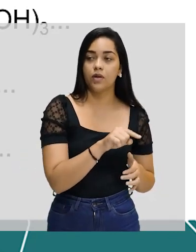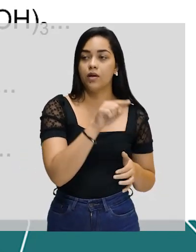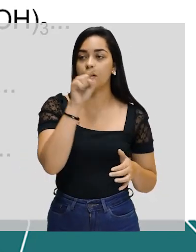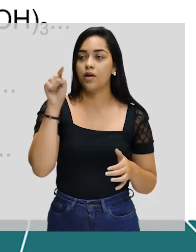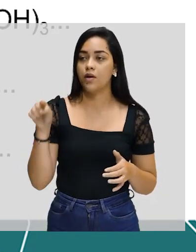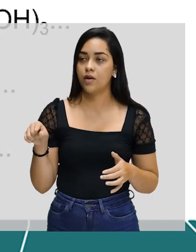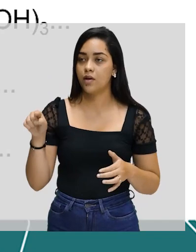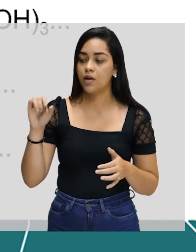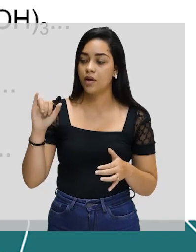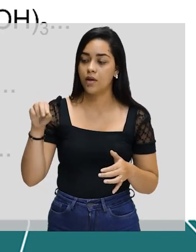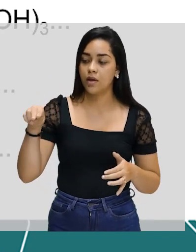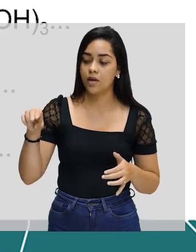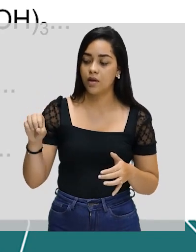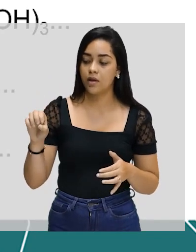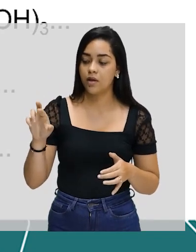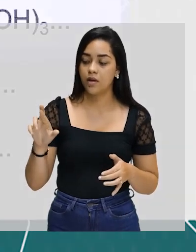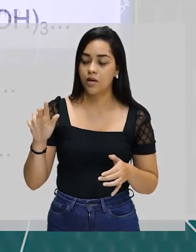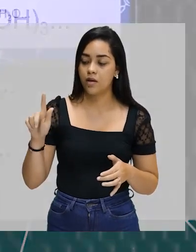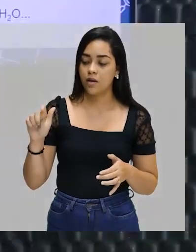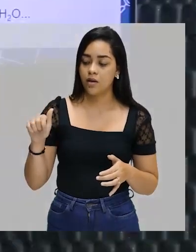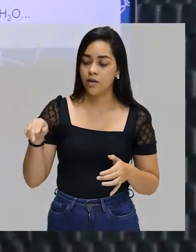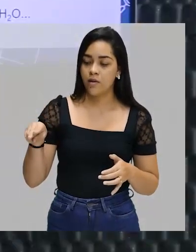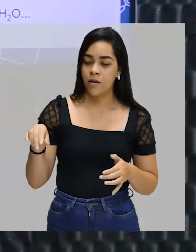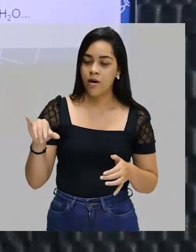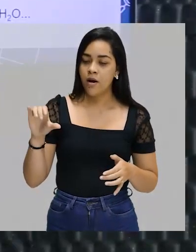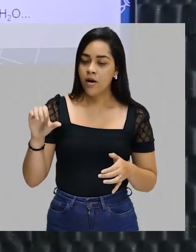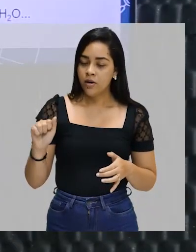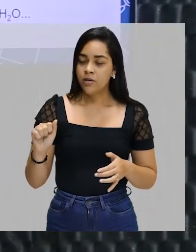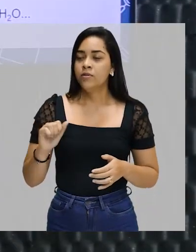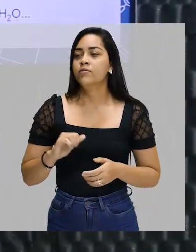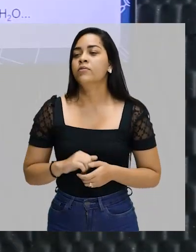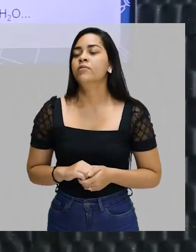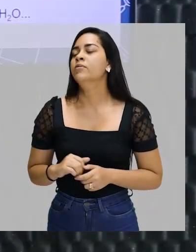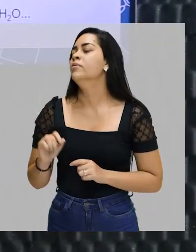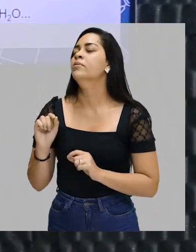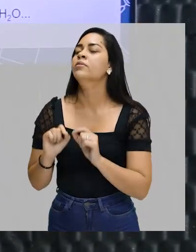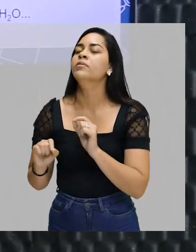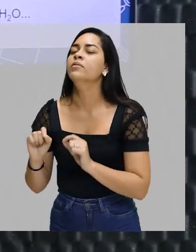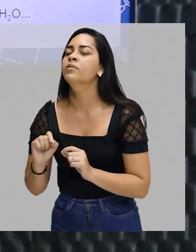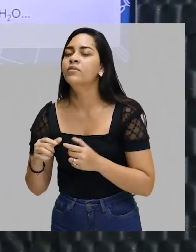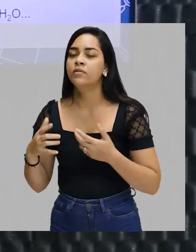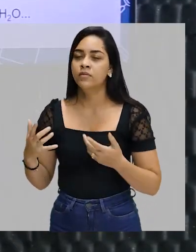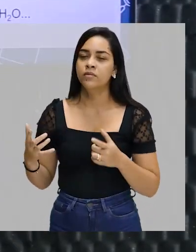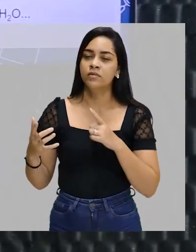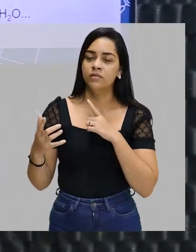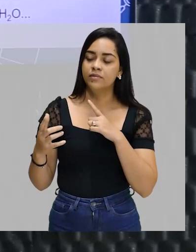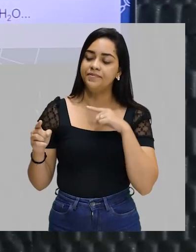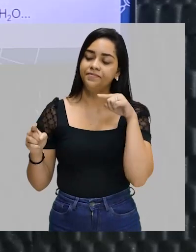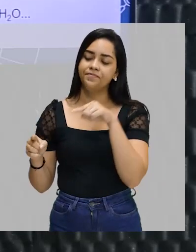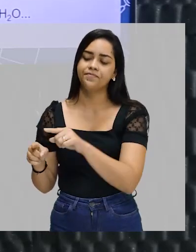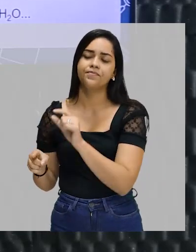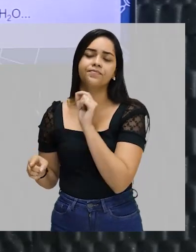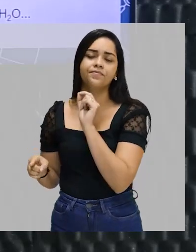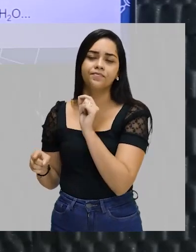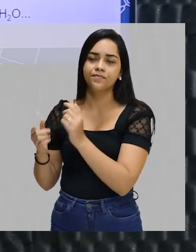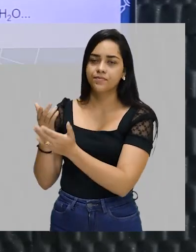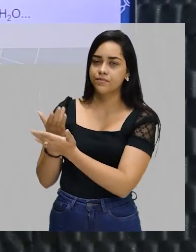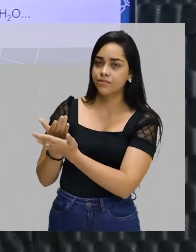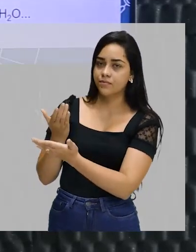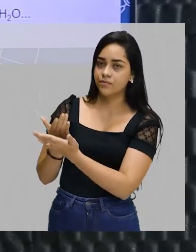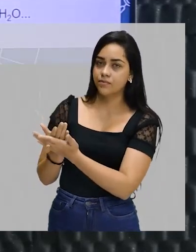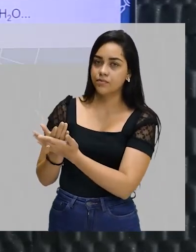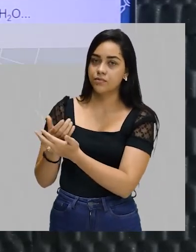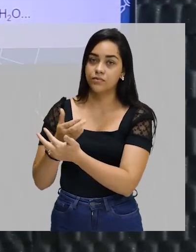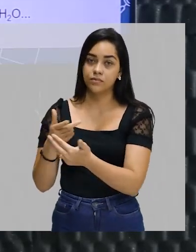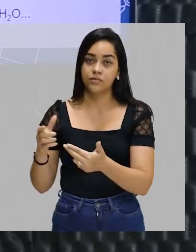a química inorgânica, certo? Grosseiramente falando, a química inorgânica estuda